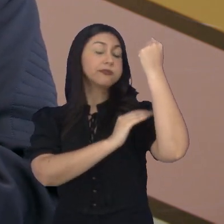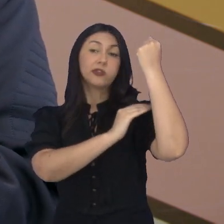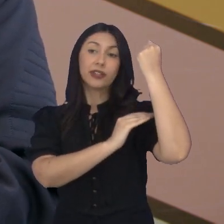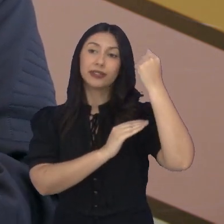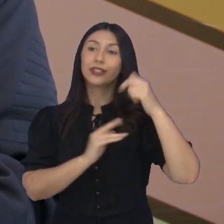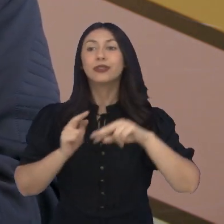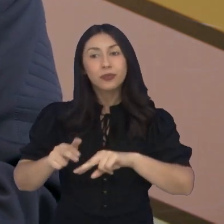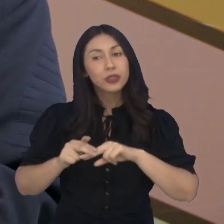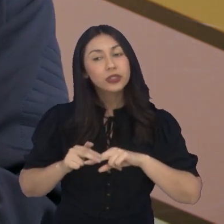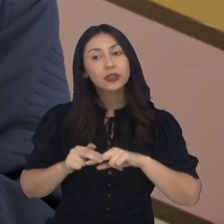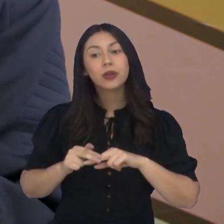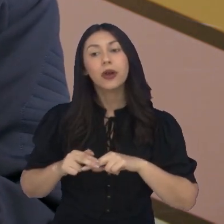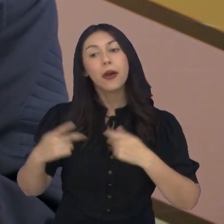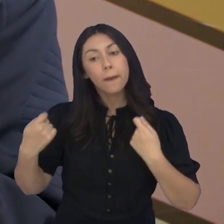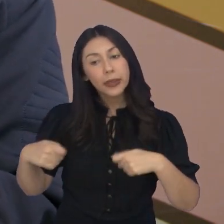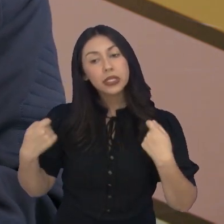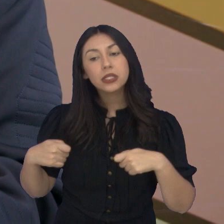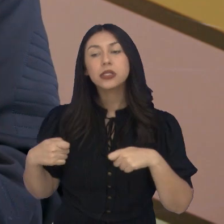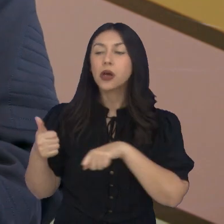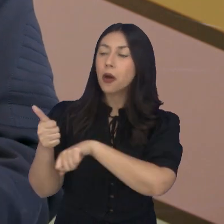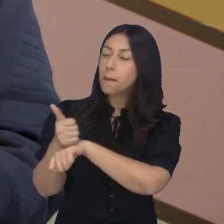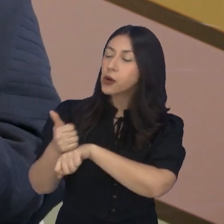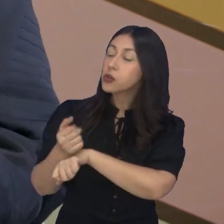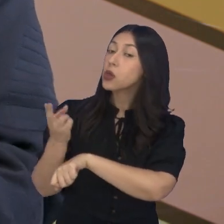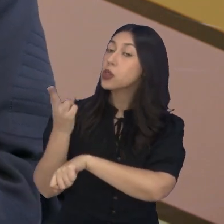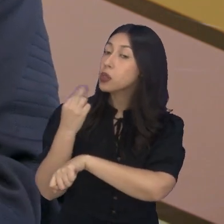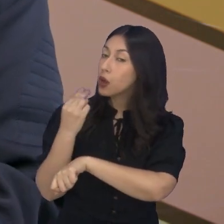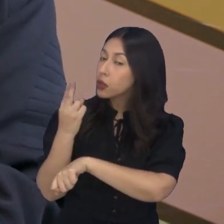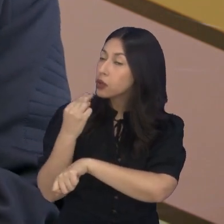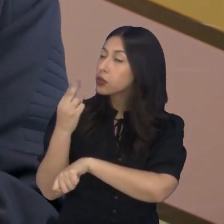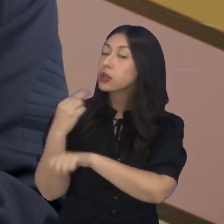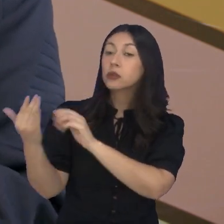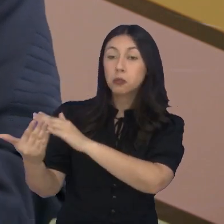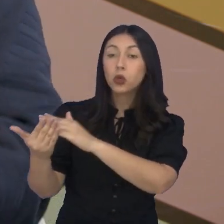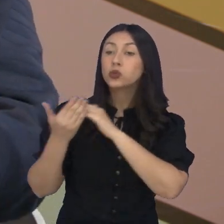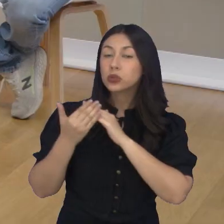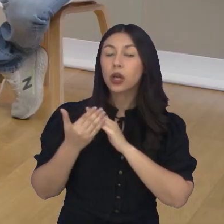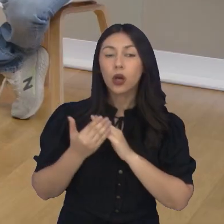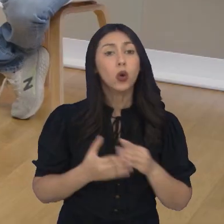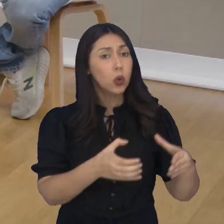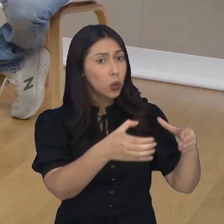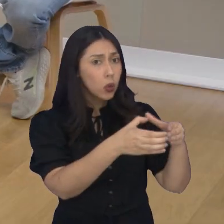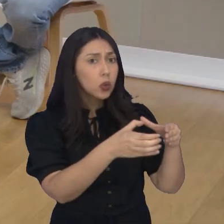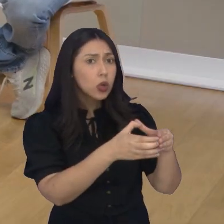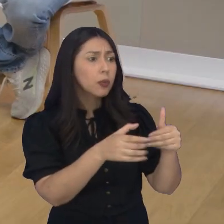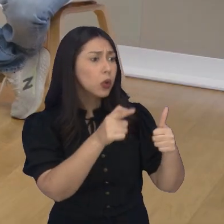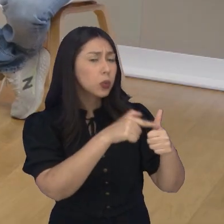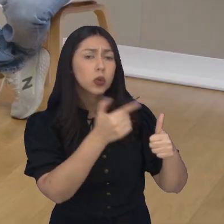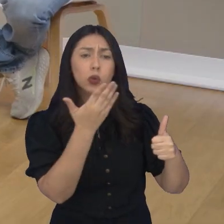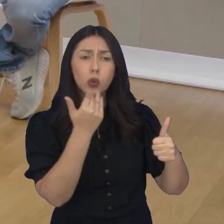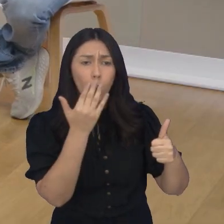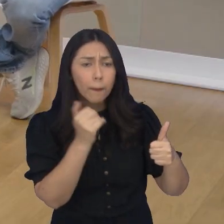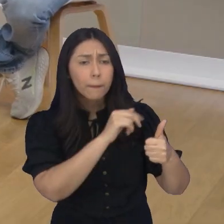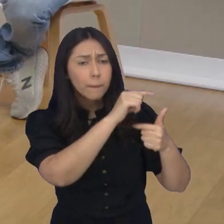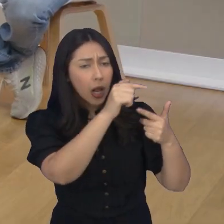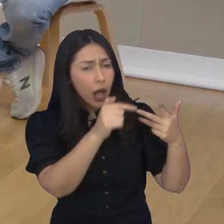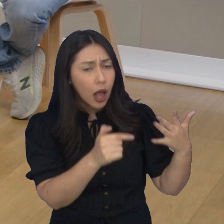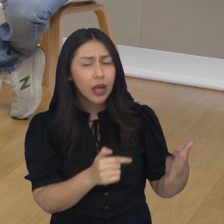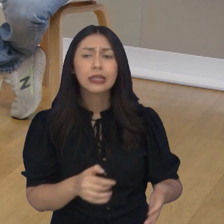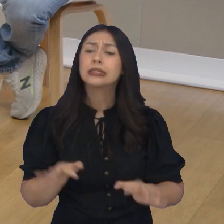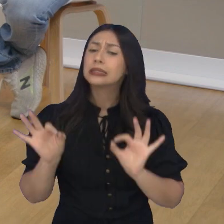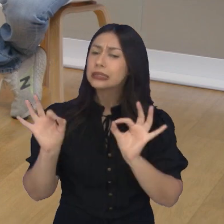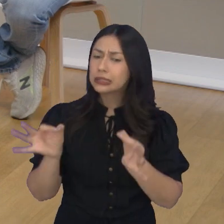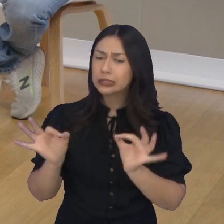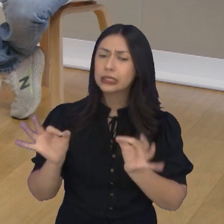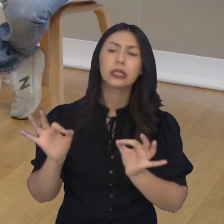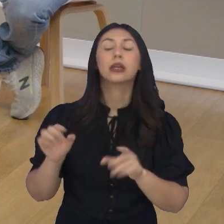assim, é legal procurar também um nutricionista para saber se de fato você está... conjunto, né? Alimentação, são vários fatores. E